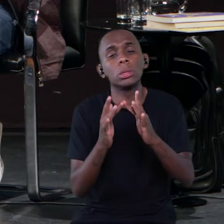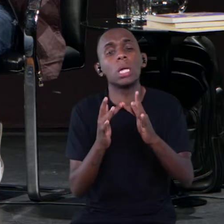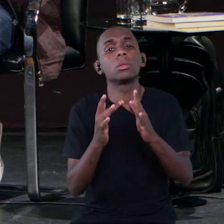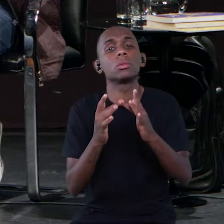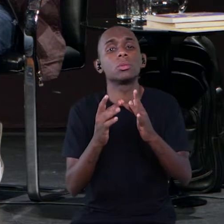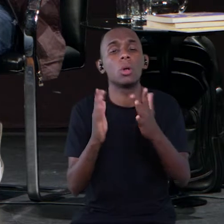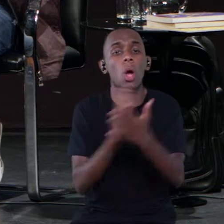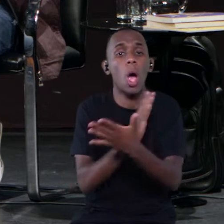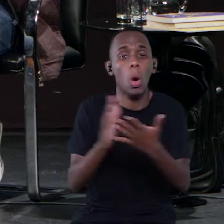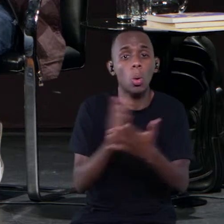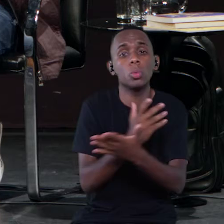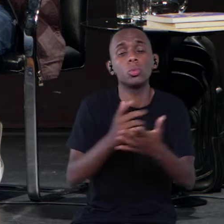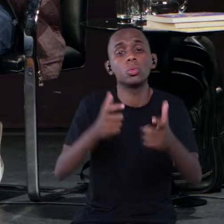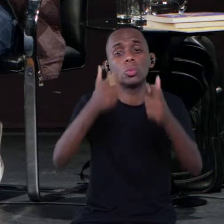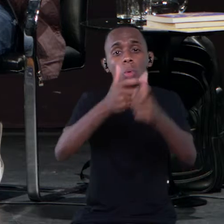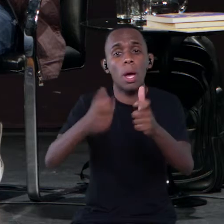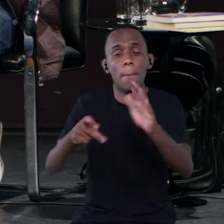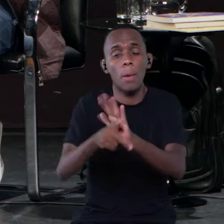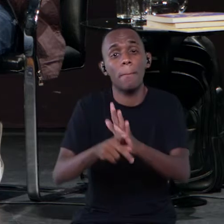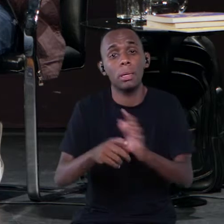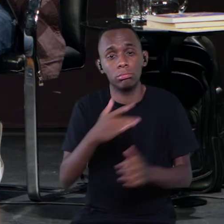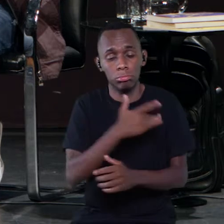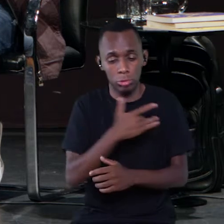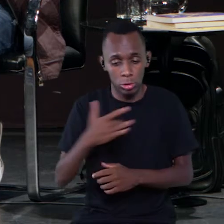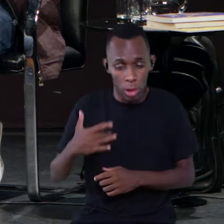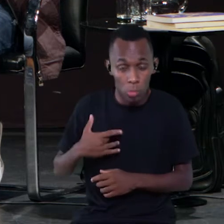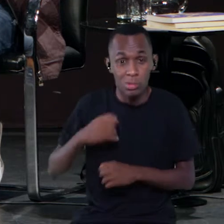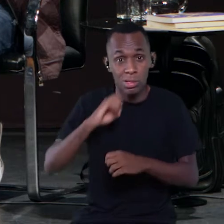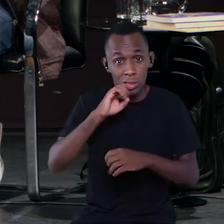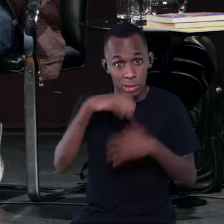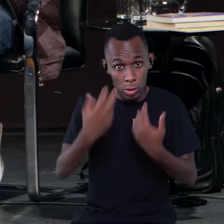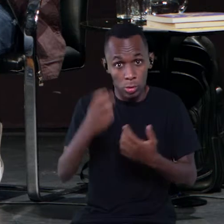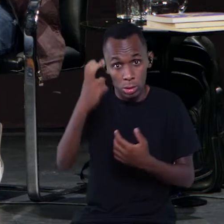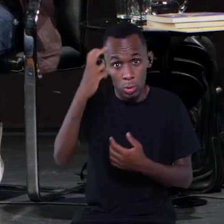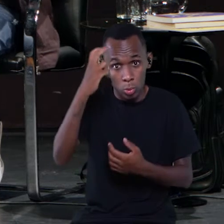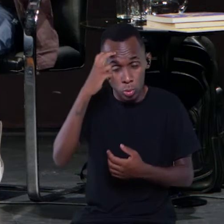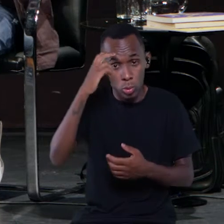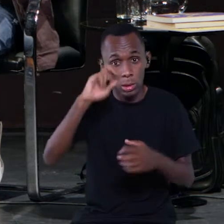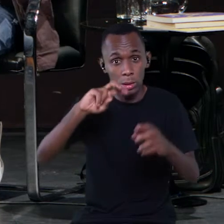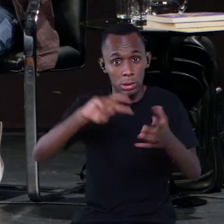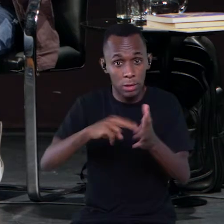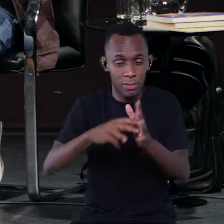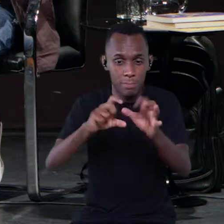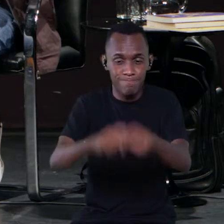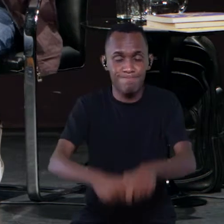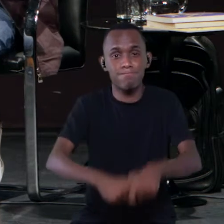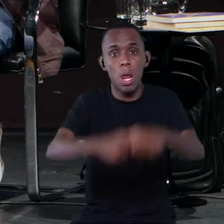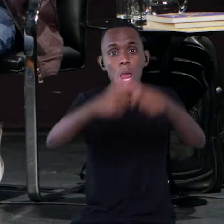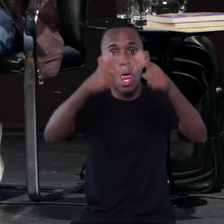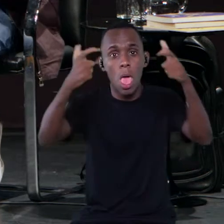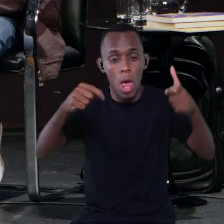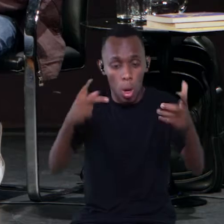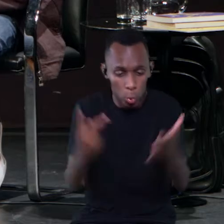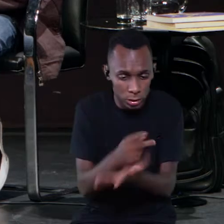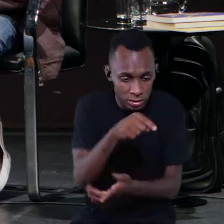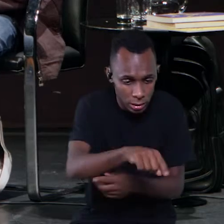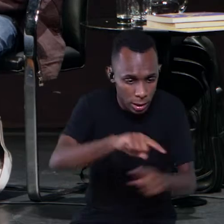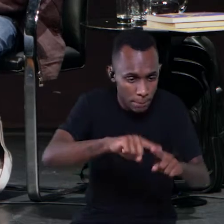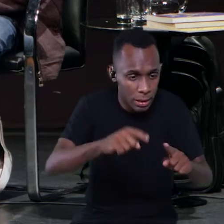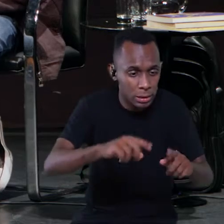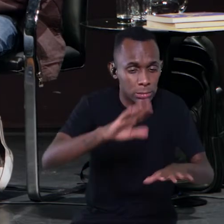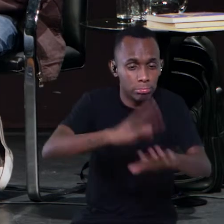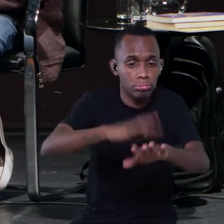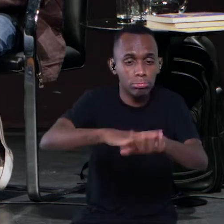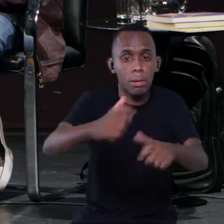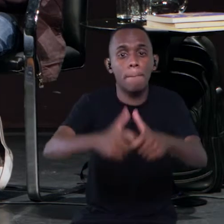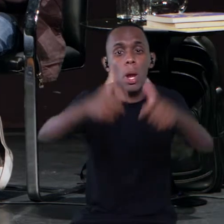saúde. Então, é um movimento que, se você pensa, ele é culturalmente muito abrangente. tem aquele alcance local, mas é parte de um movimento mais ampliado. Deixa